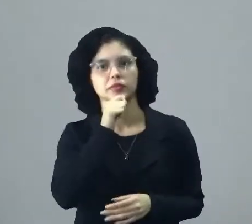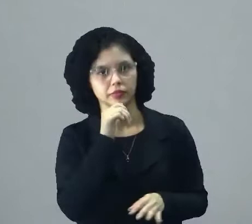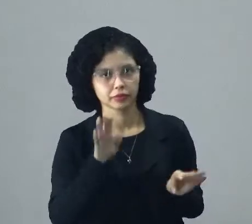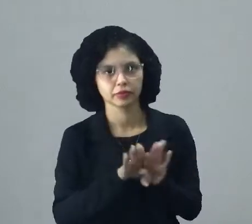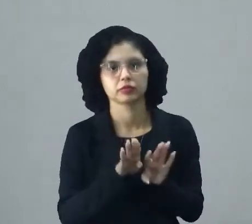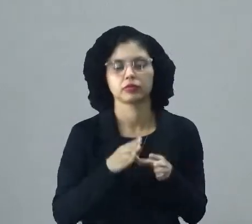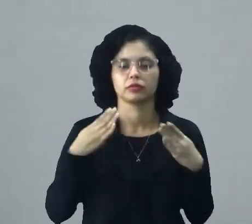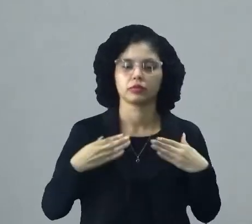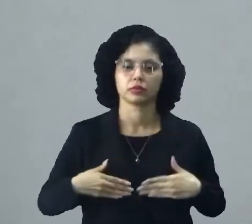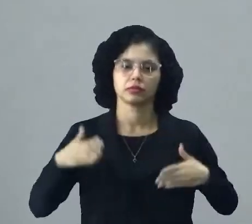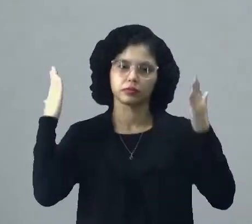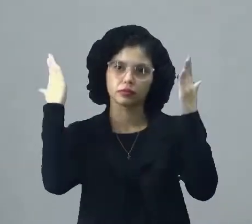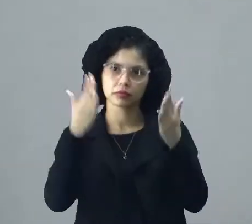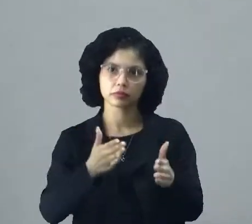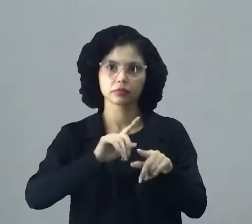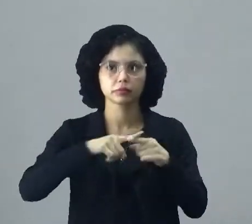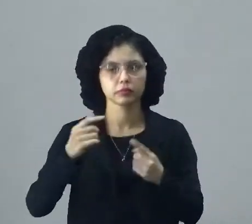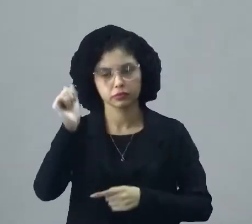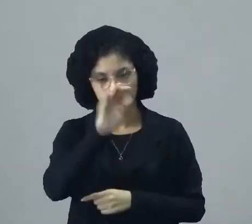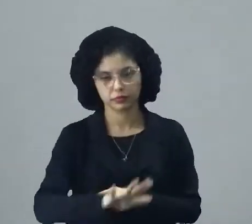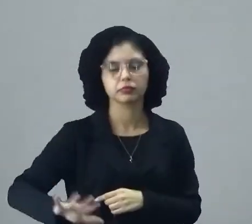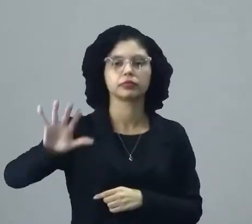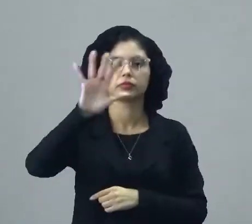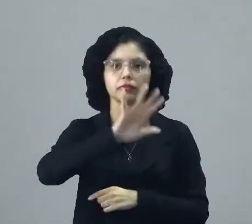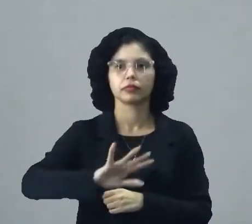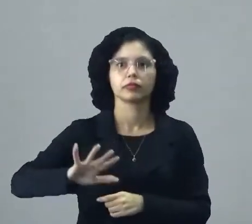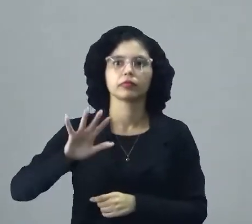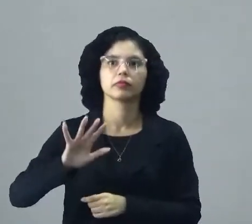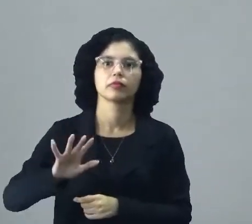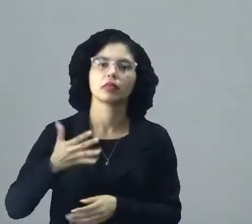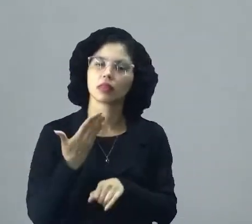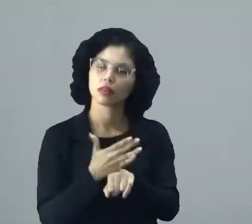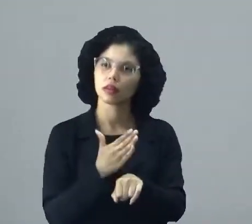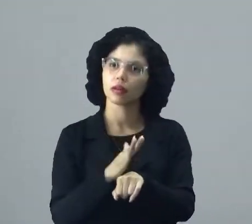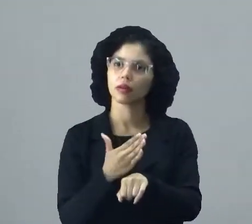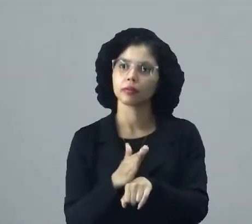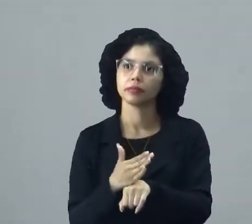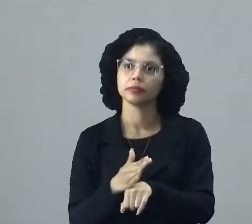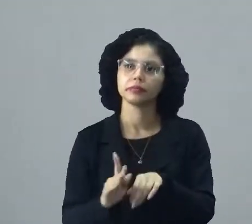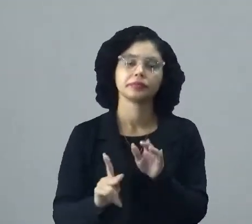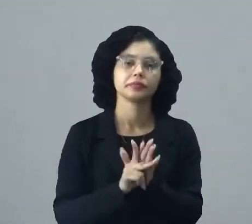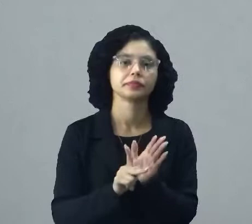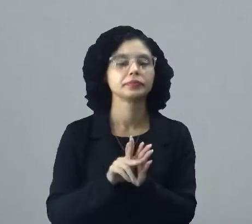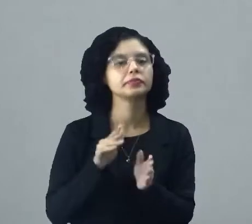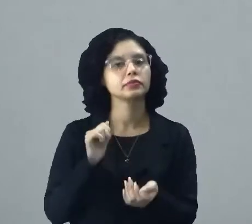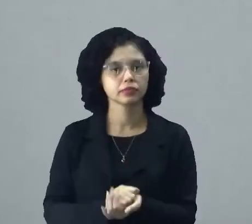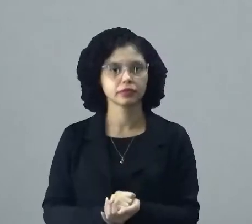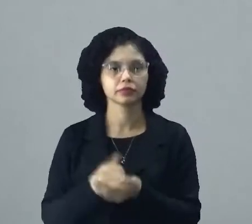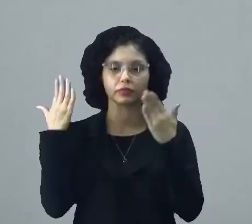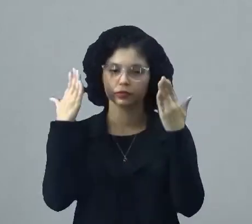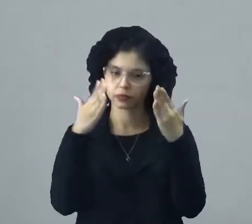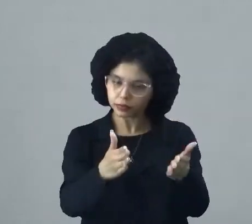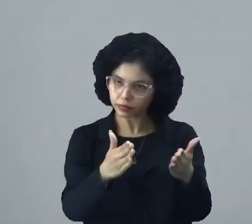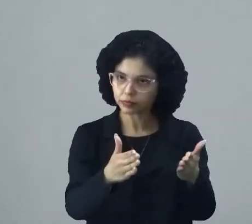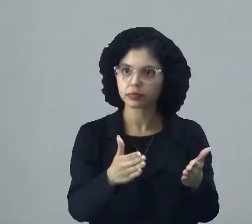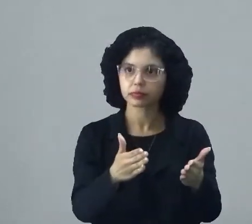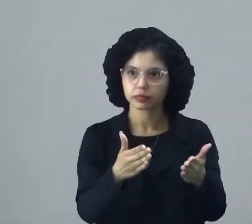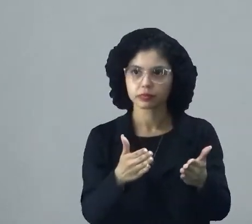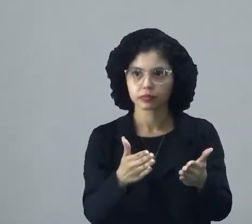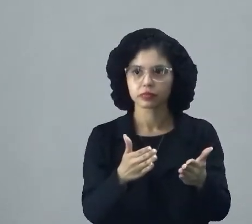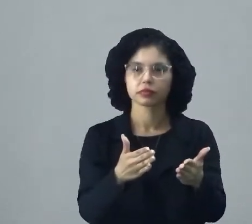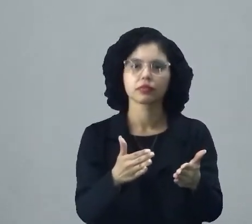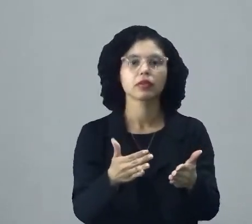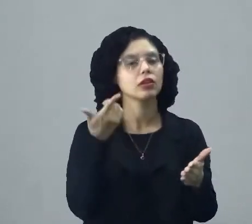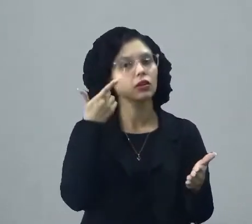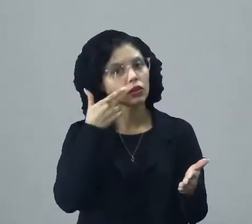sim. Porém, quando a gente pensa na ginástica, que vai ter aquele viés de treinamento para determinada prática, para determinada ação, com determinado